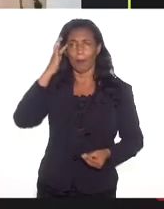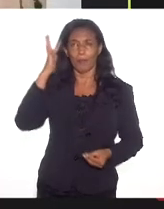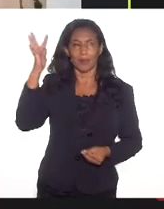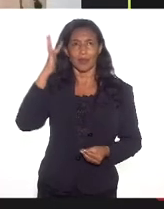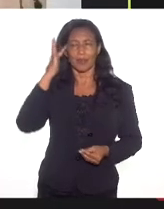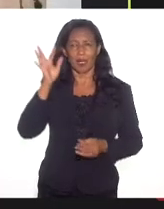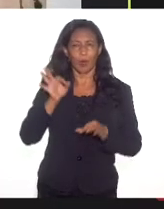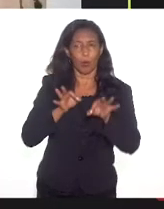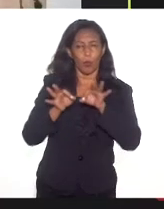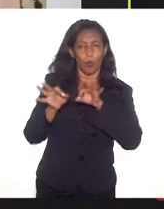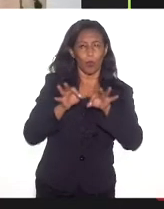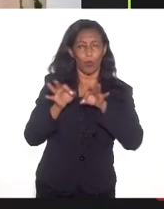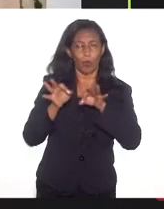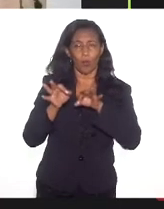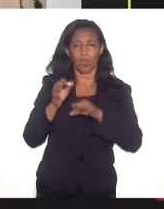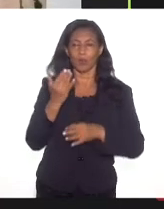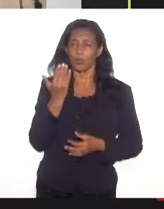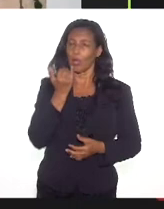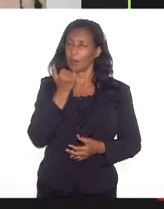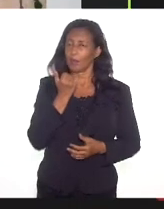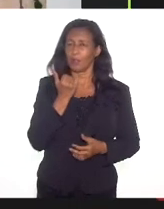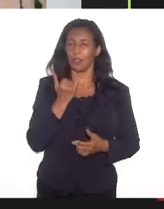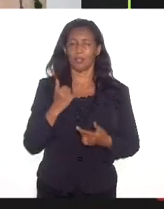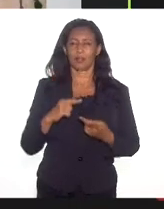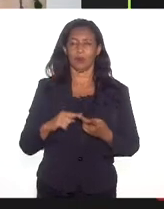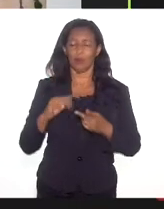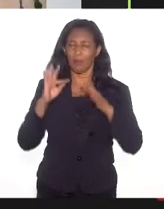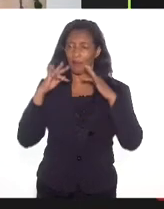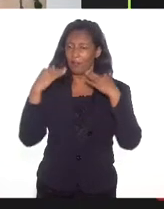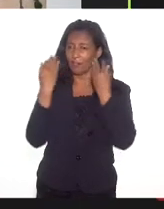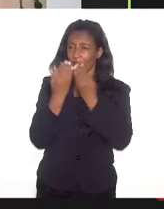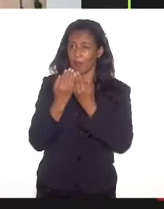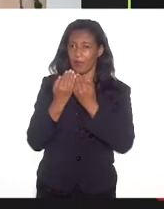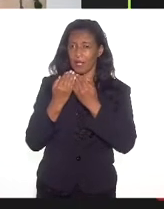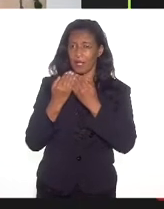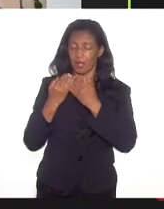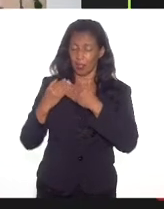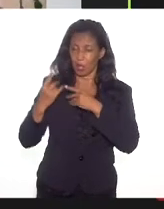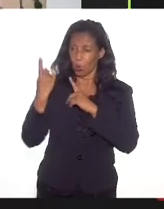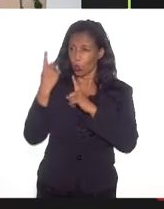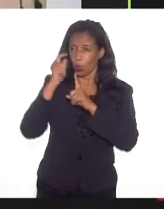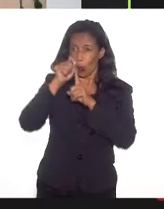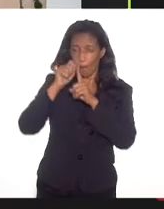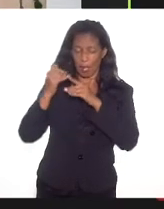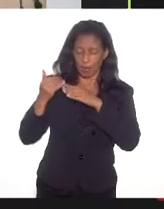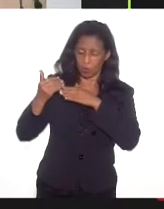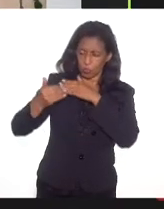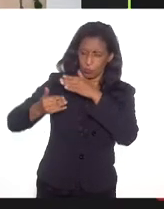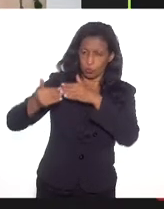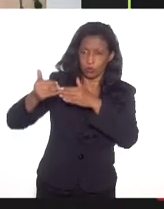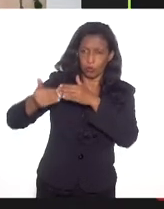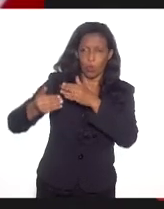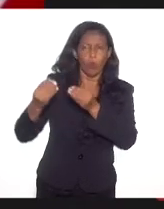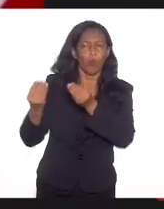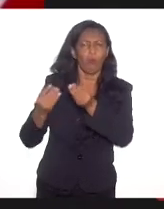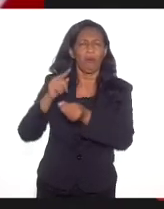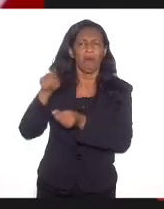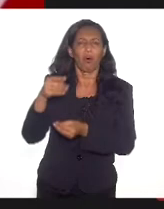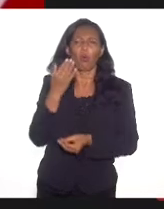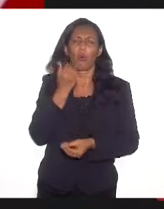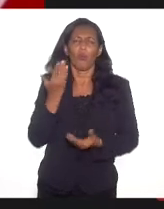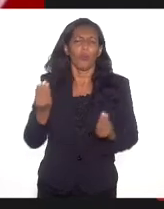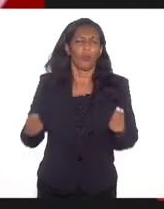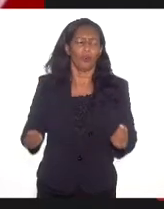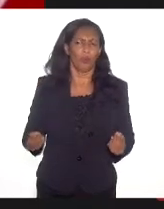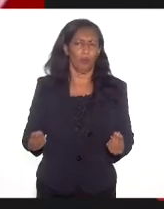planejar a sua alimentação pra sua família ao longo de um mês né contando com isso a gente